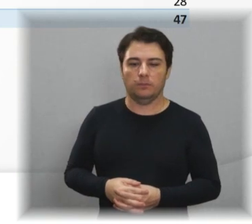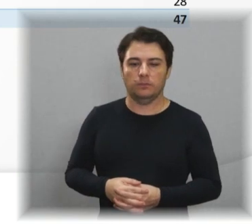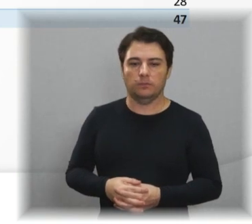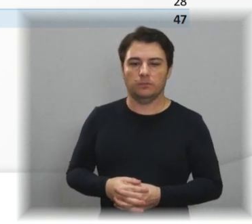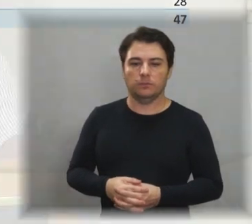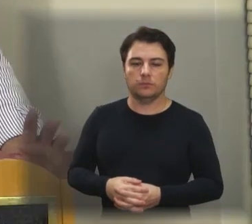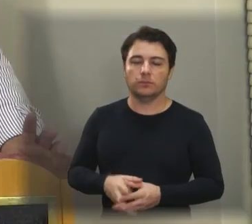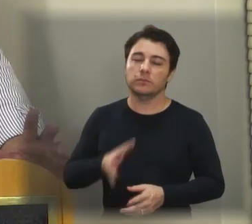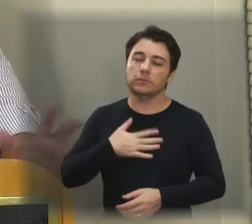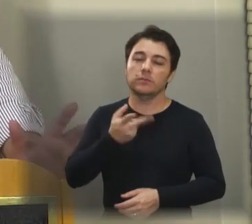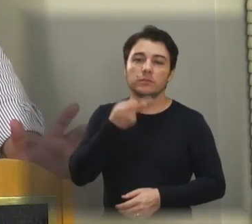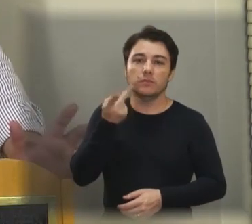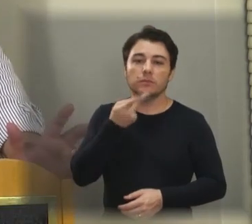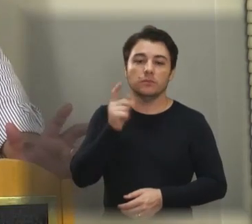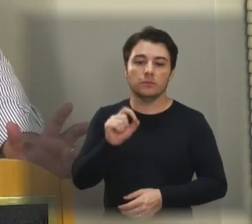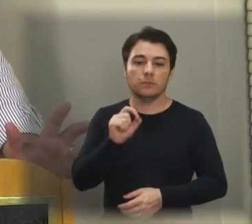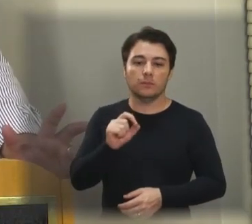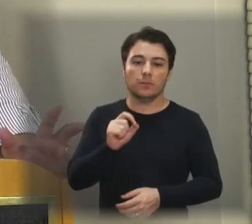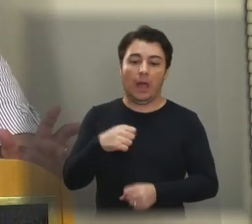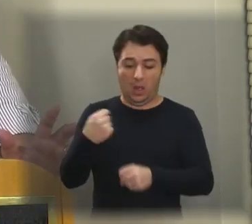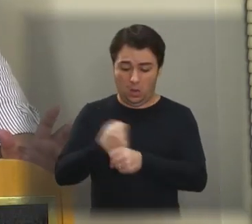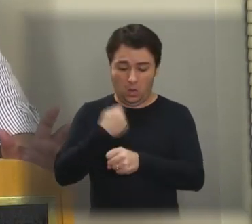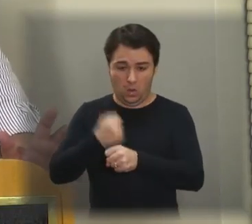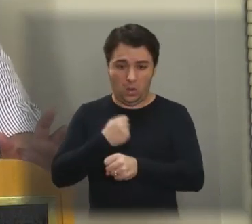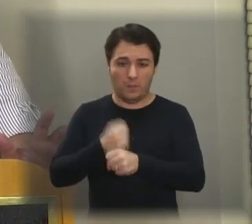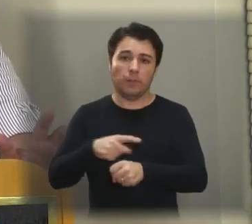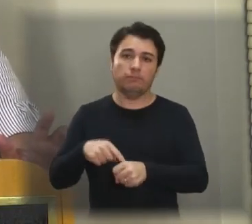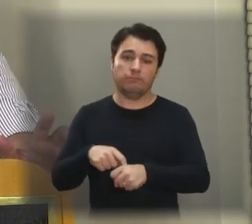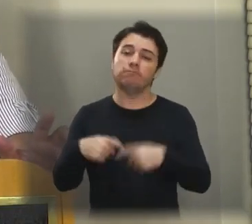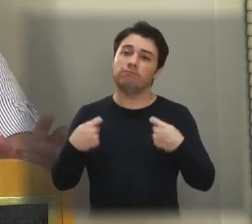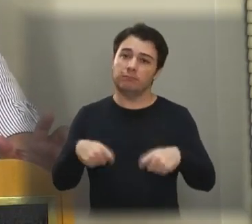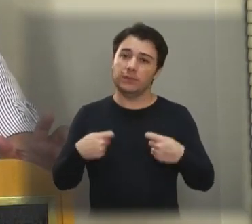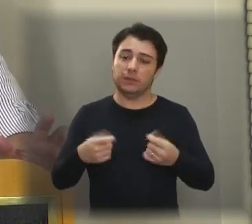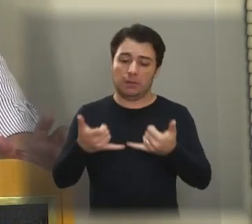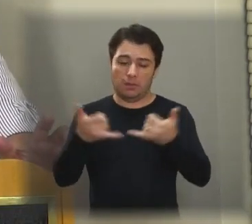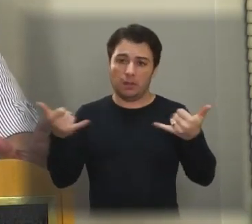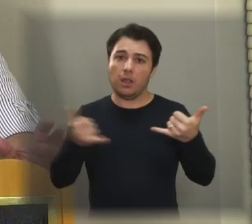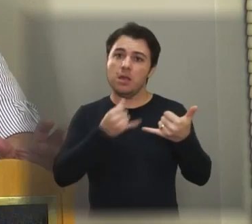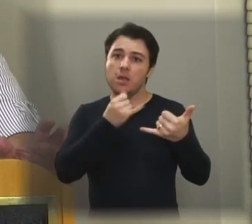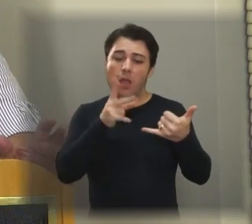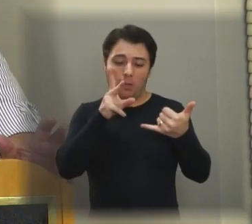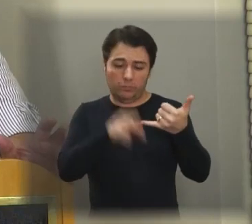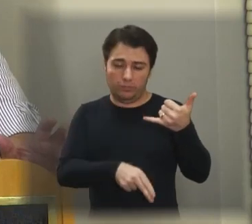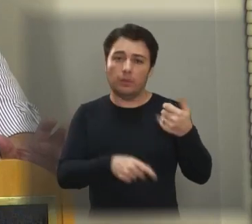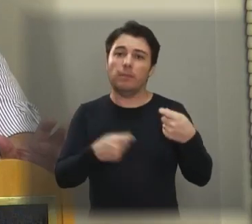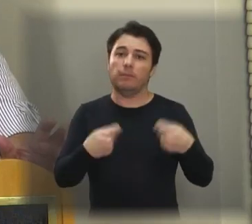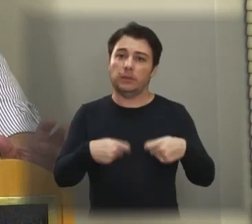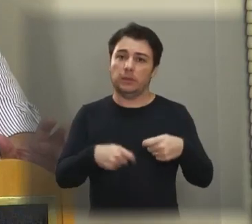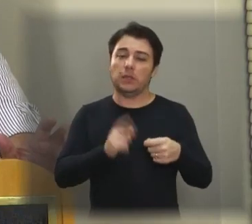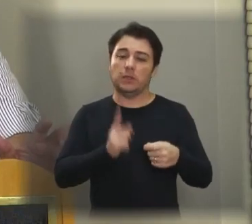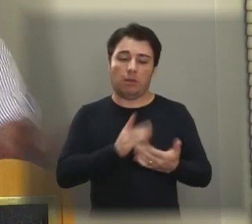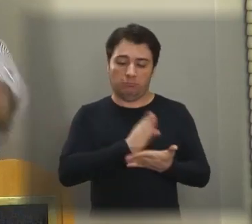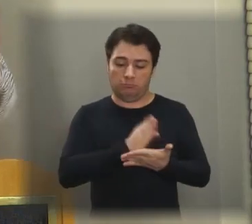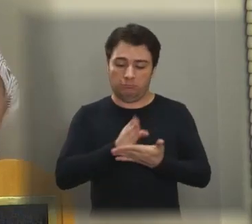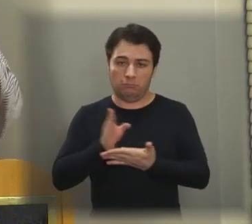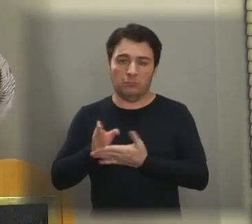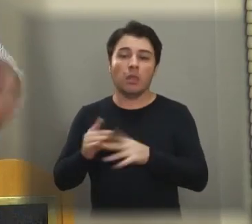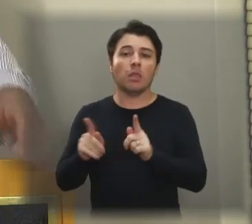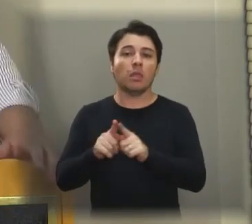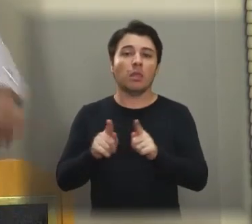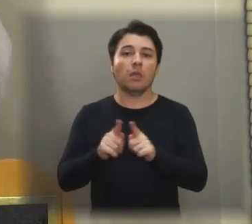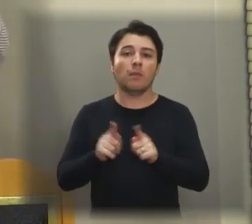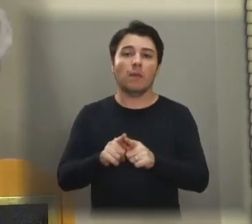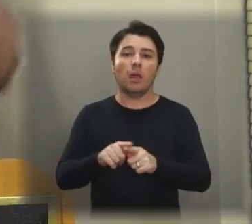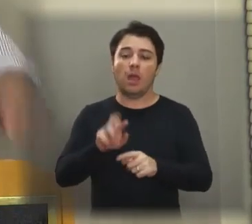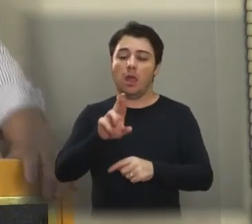corte aí que o que eu comentei que para fazer a obra não tem jeito pessoal acaba tendo desligamento programado manobras